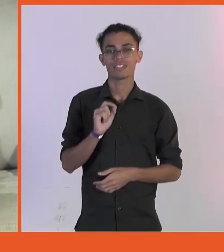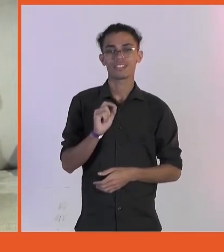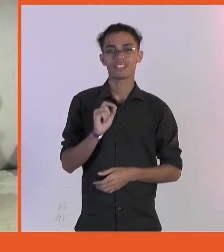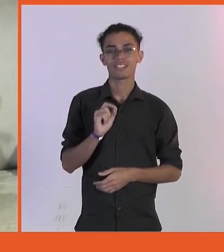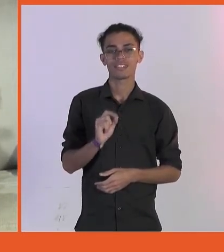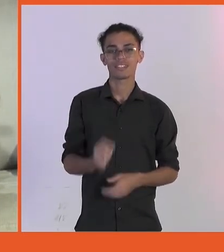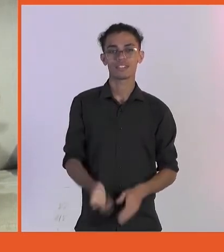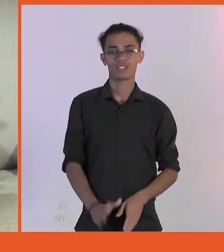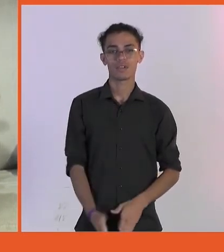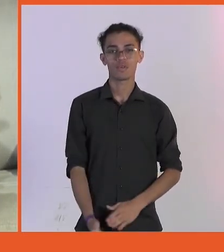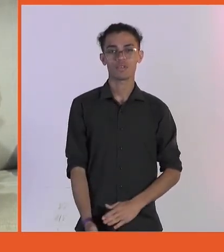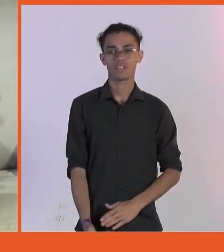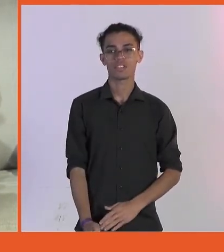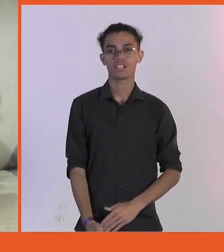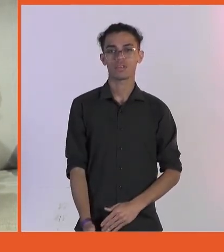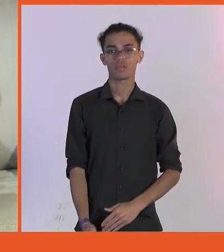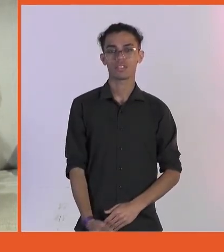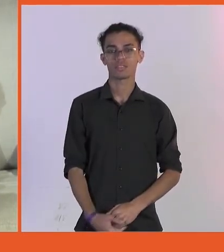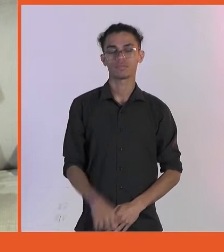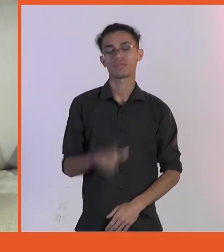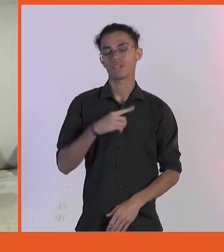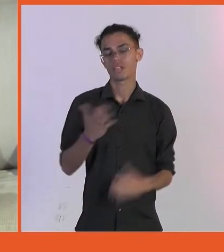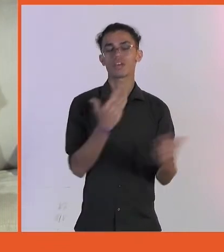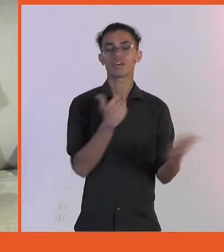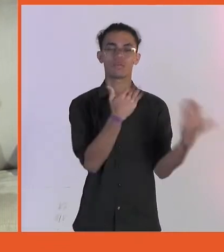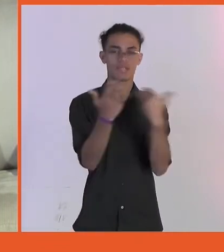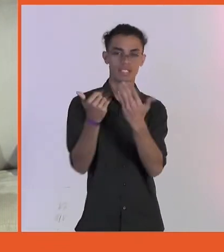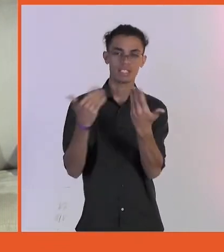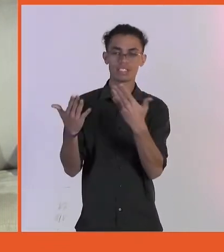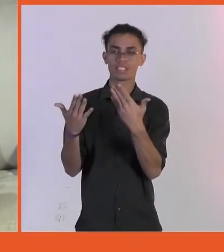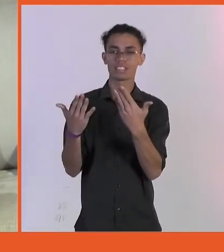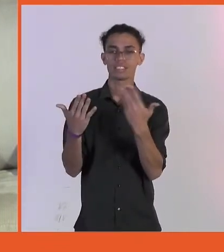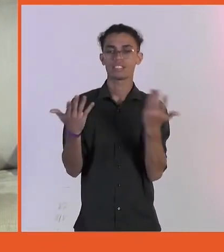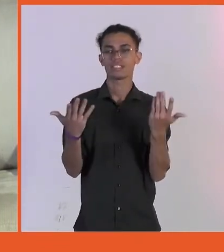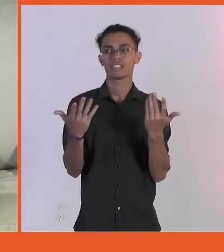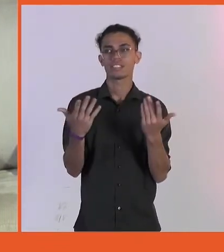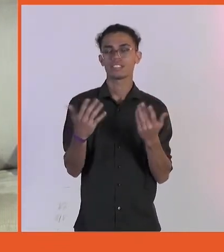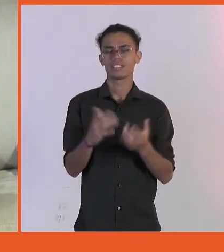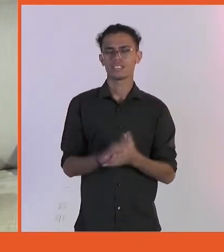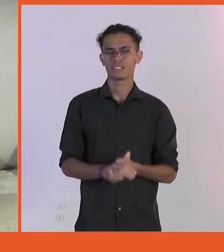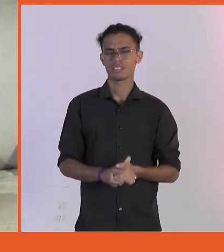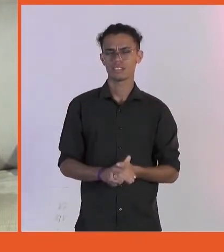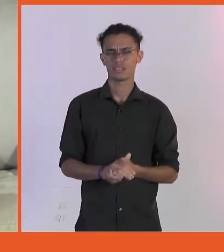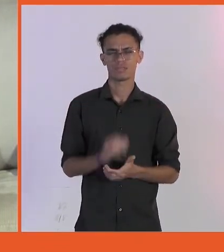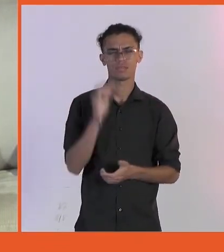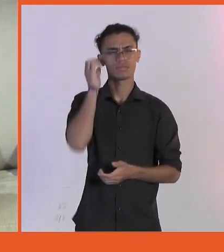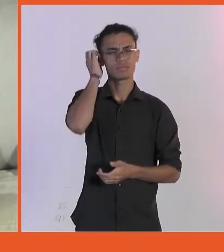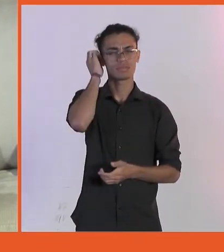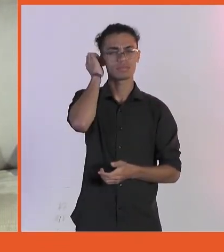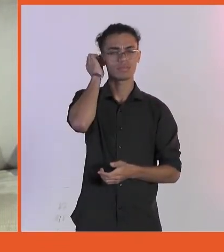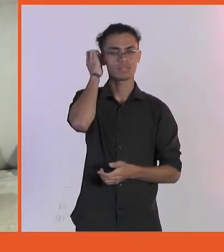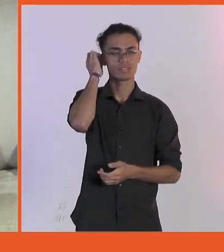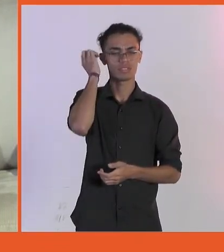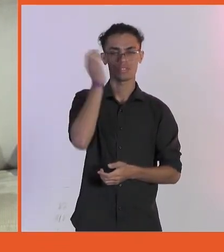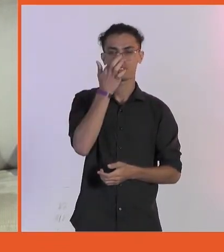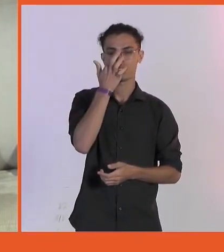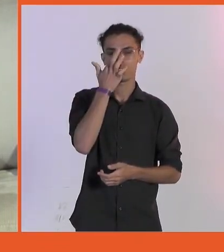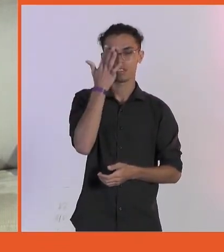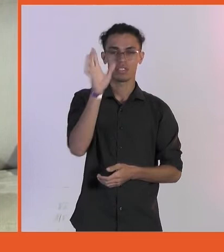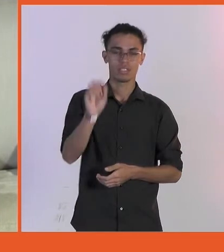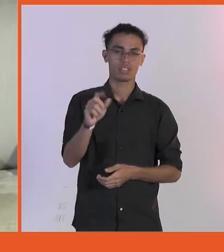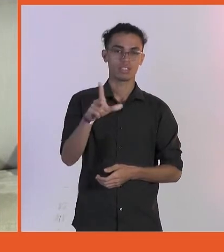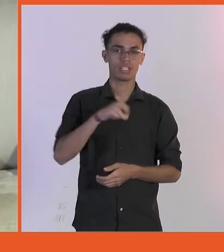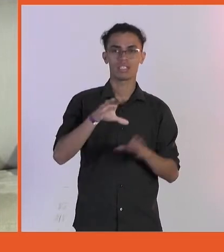obviamente, tem bate-bocas aí com a comunidade, né? Hora ou outra você não supre o que eles querem, outra hora você... Às